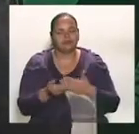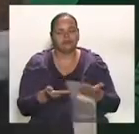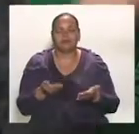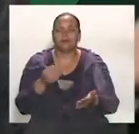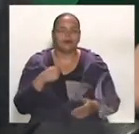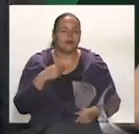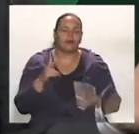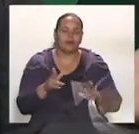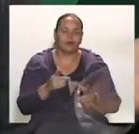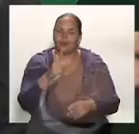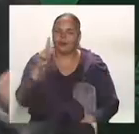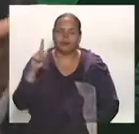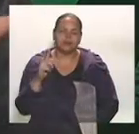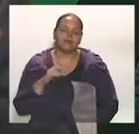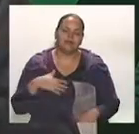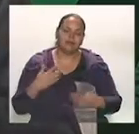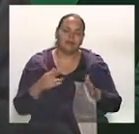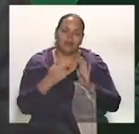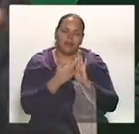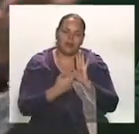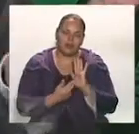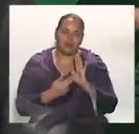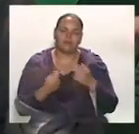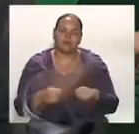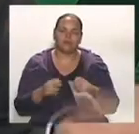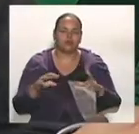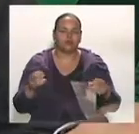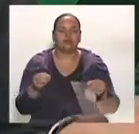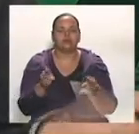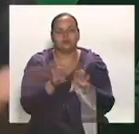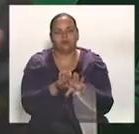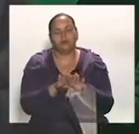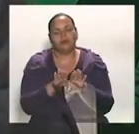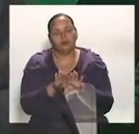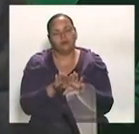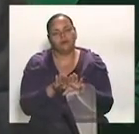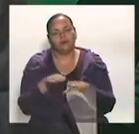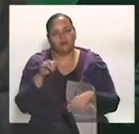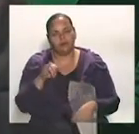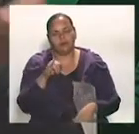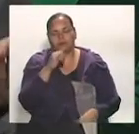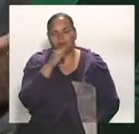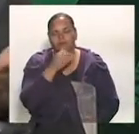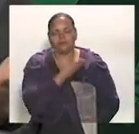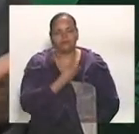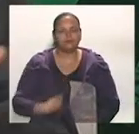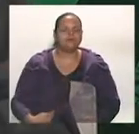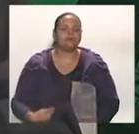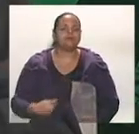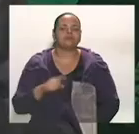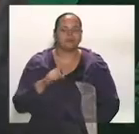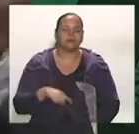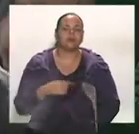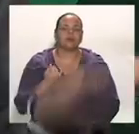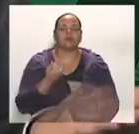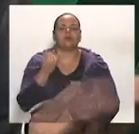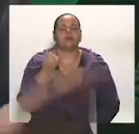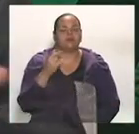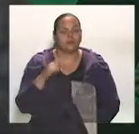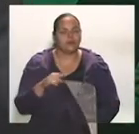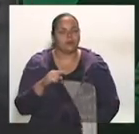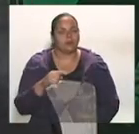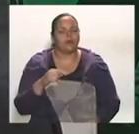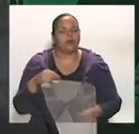entrar na mesma situação dos demais. Então, a regra deve valer para todos. Se a governança corporativa é algo